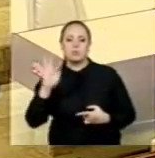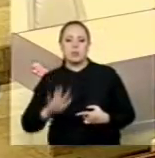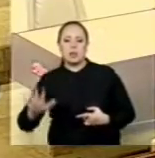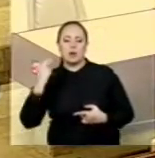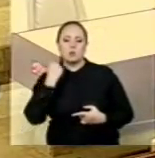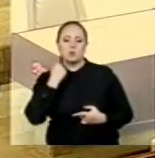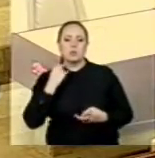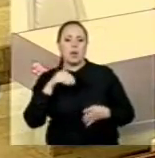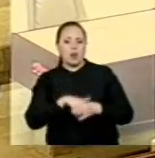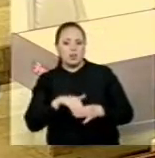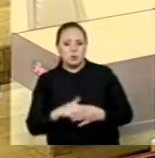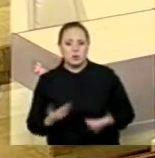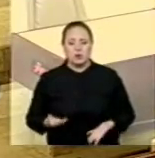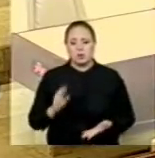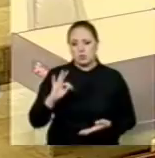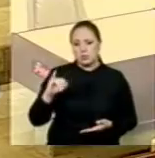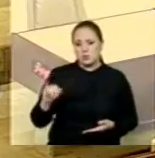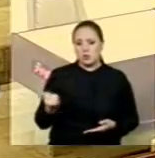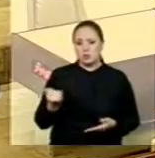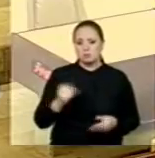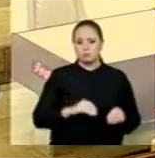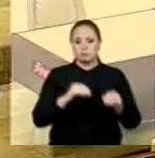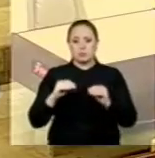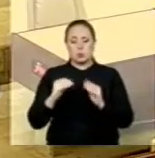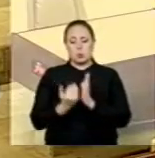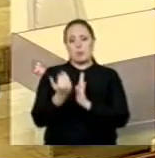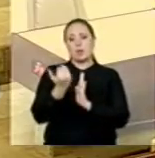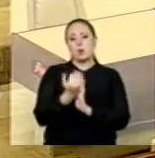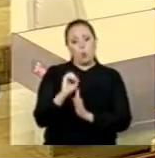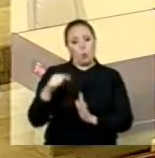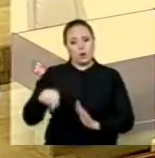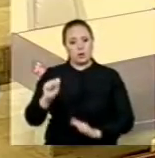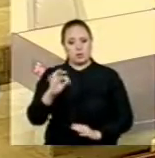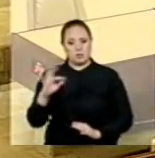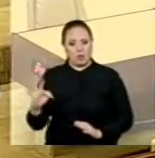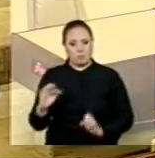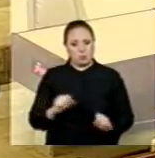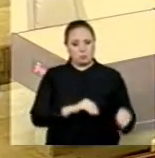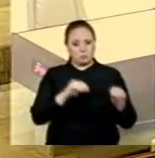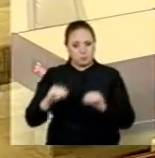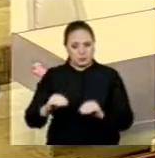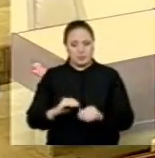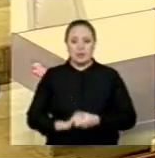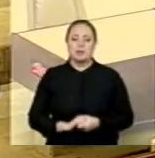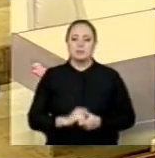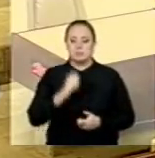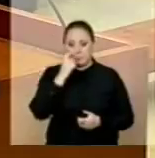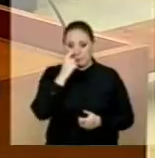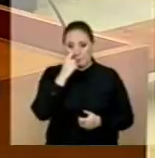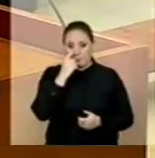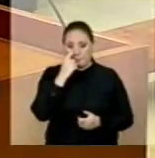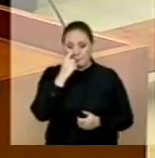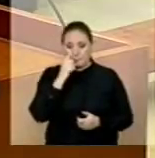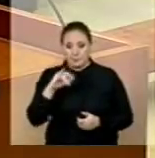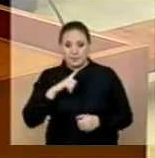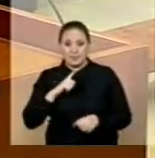ou do Tribunal de Justiça para as instâncias superiores e até para essa corte. Se houver, em determinado estado, um